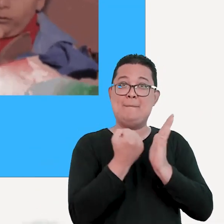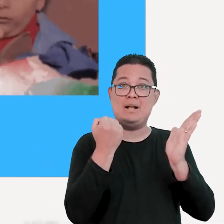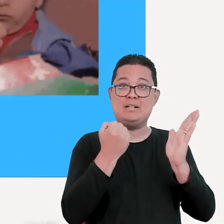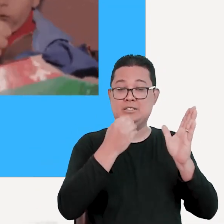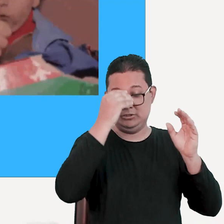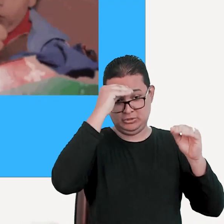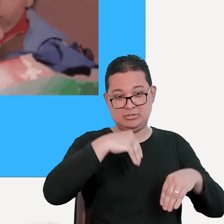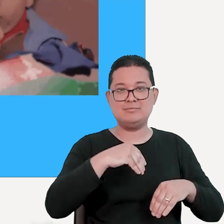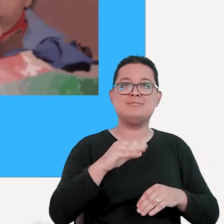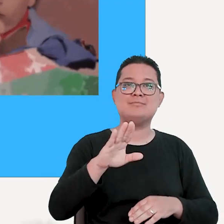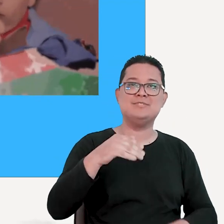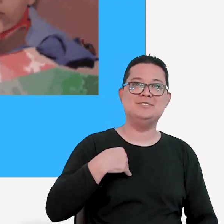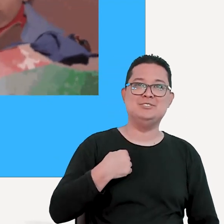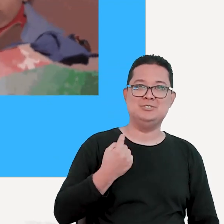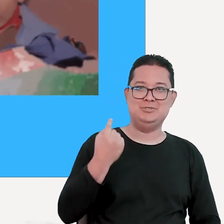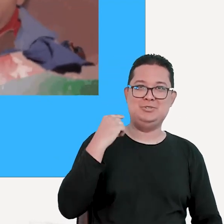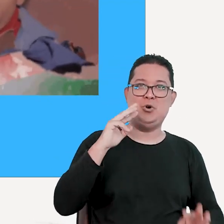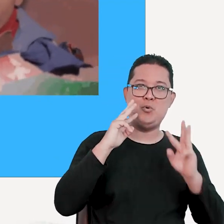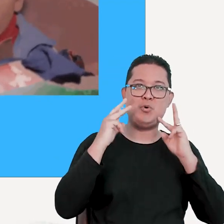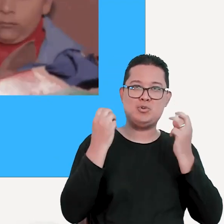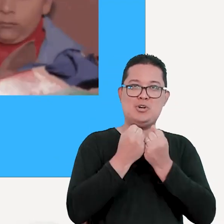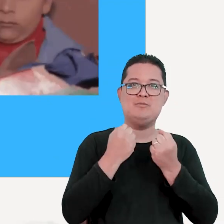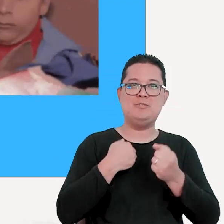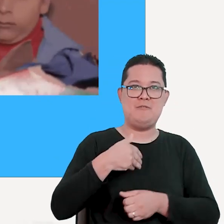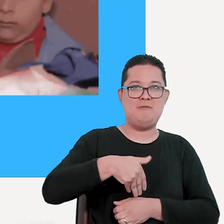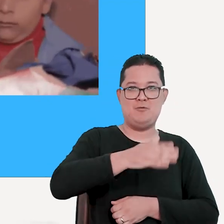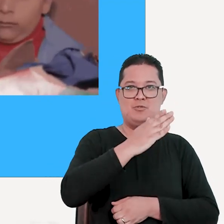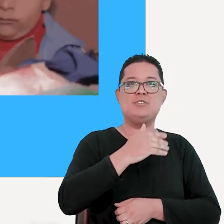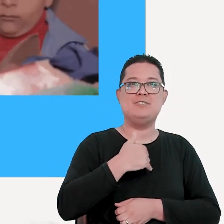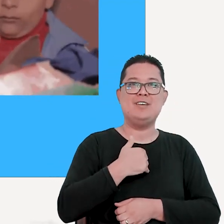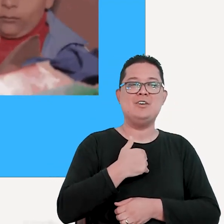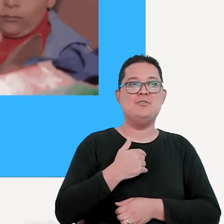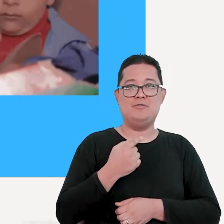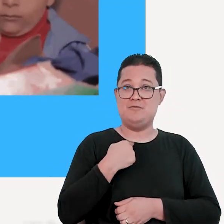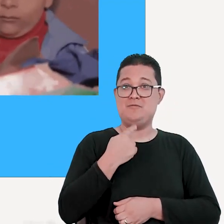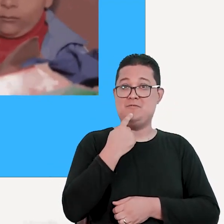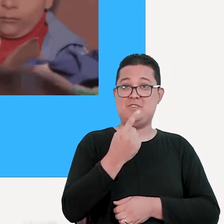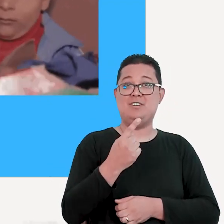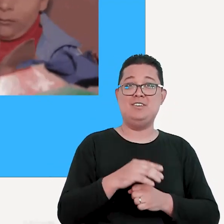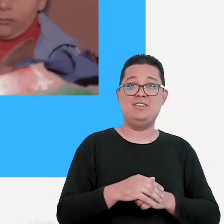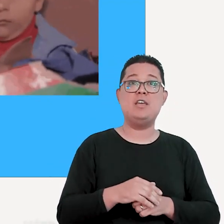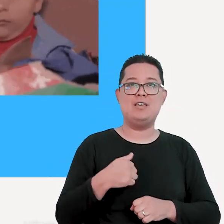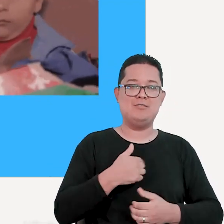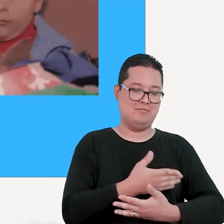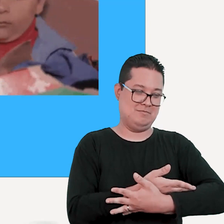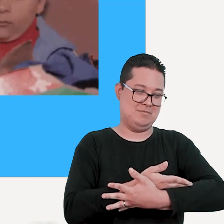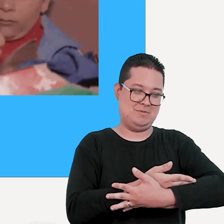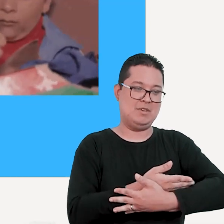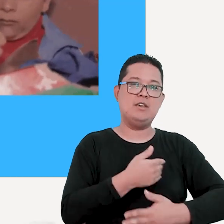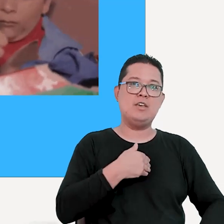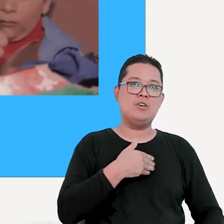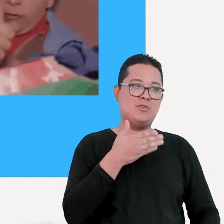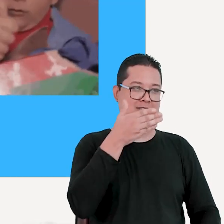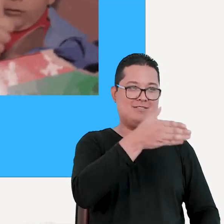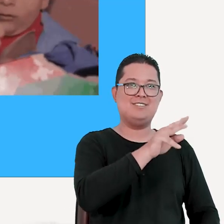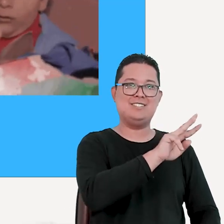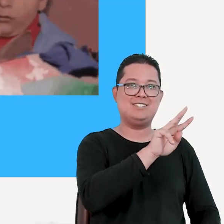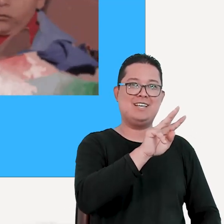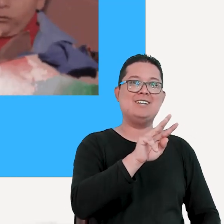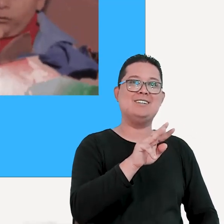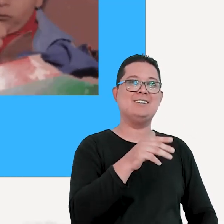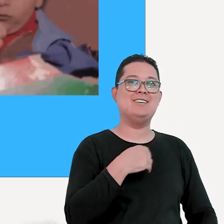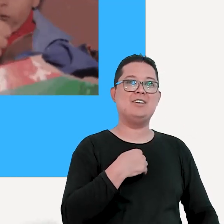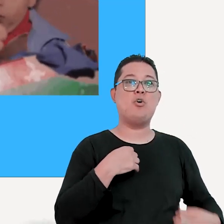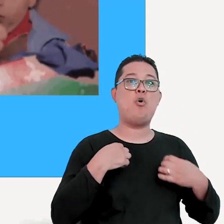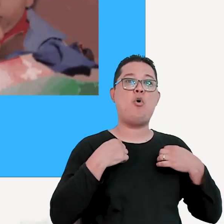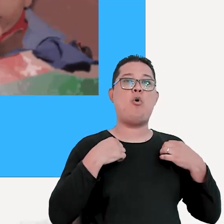bebê pequeno, e antes dele nascer, eu estava fazendo compras de roupinhas, né? E eu entrei num site que vendia roupinhas de bebê, só que